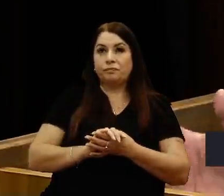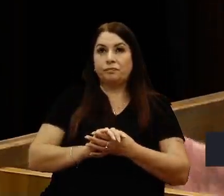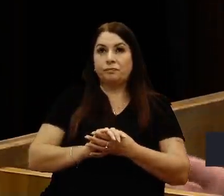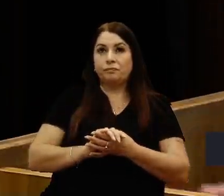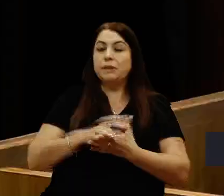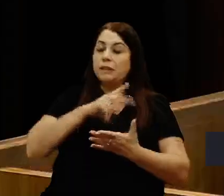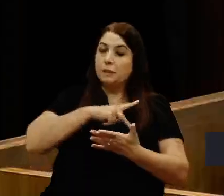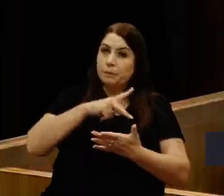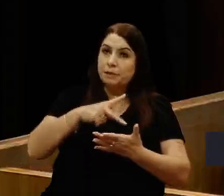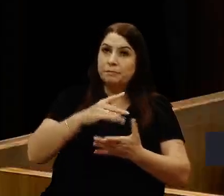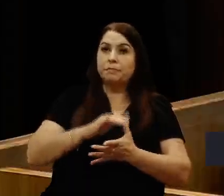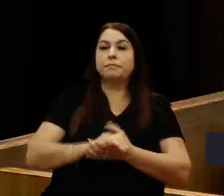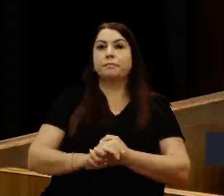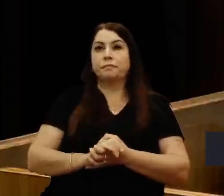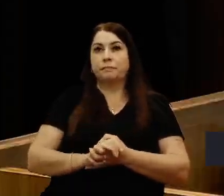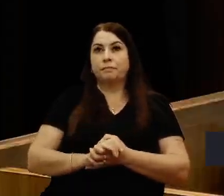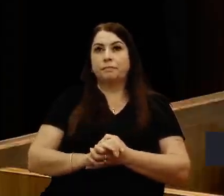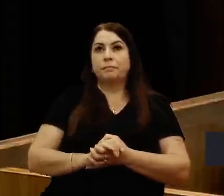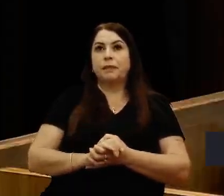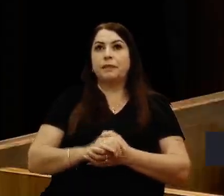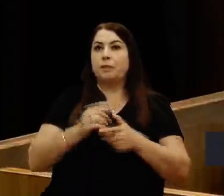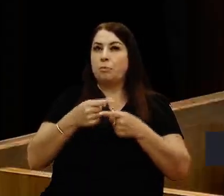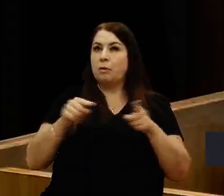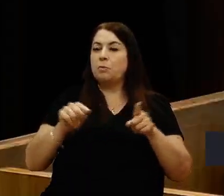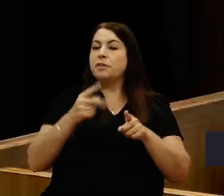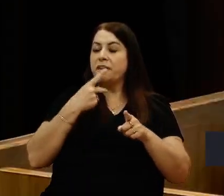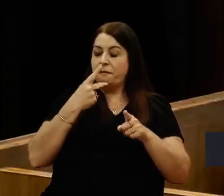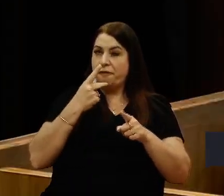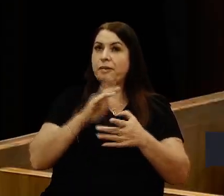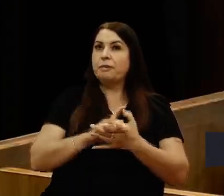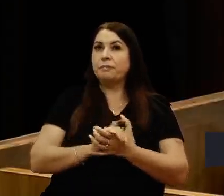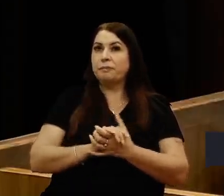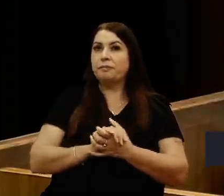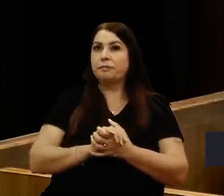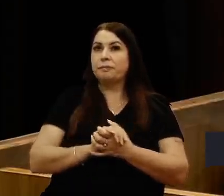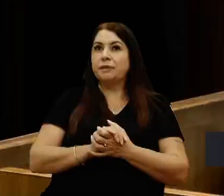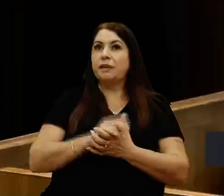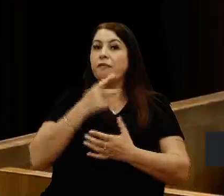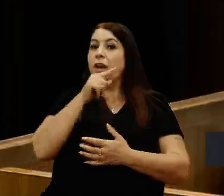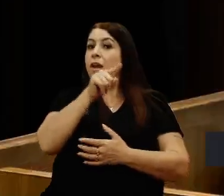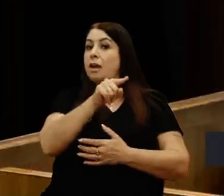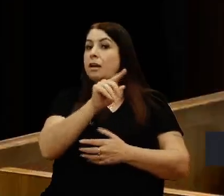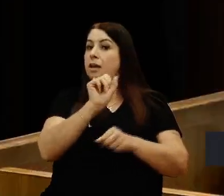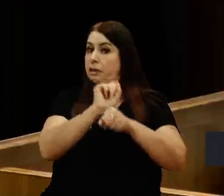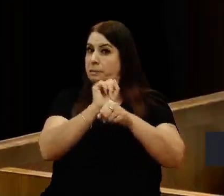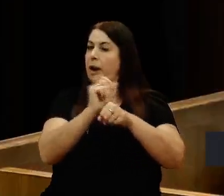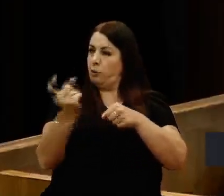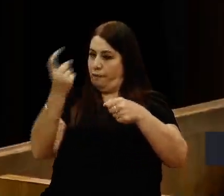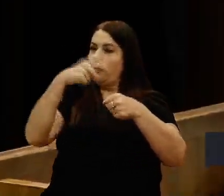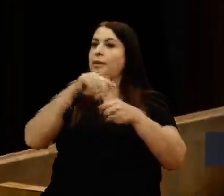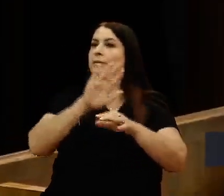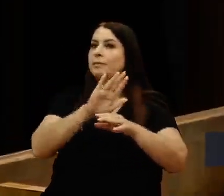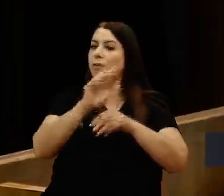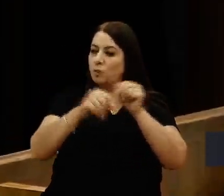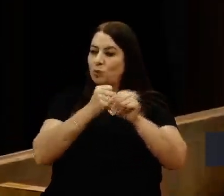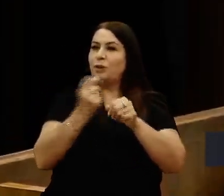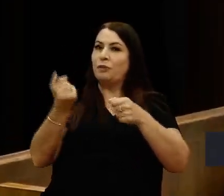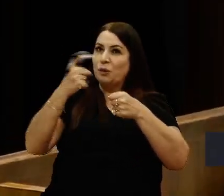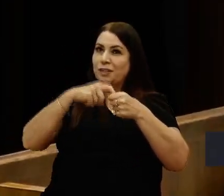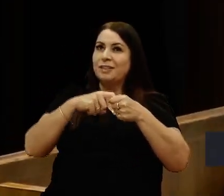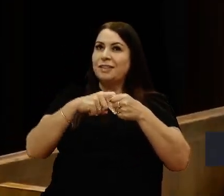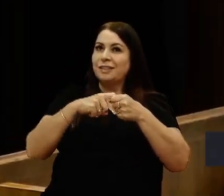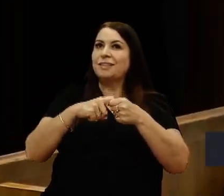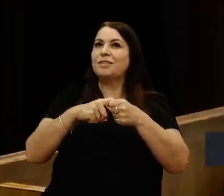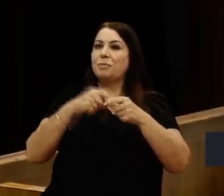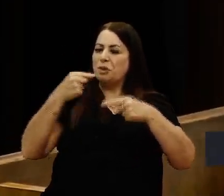da presidência, mas tem uma música que diz... diga a eles que eu estou voltando. O ano que vem eu estou voltando para a Arena,